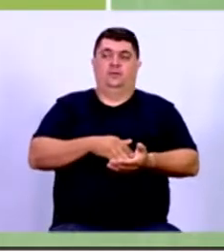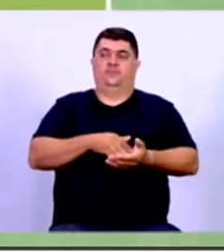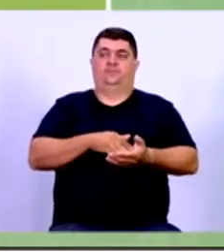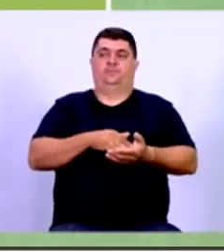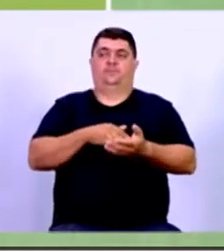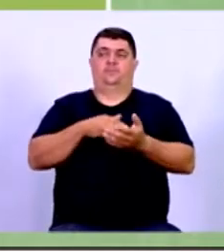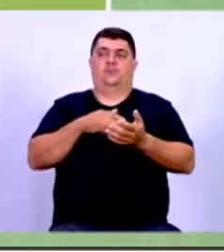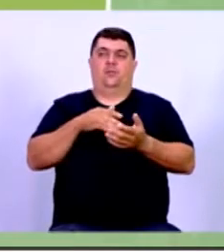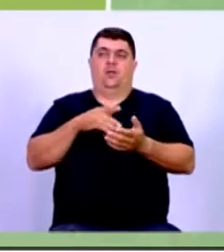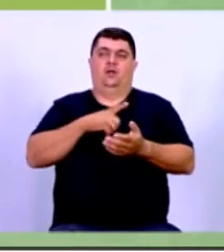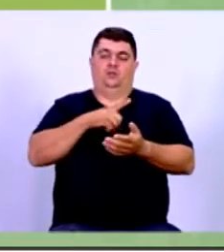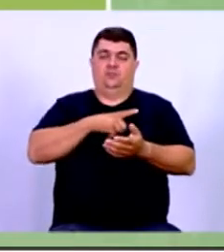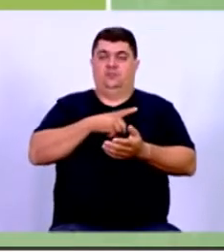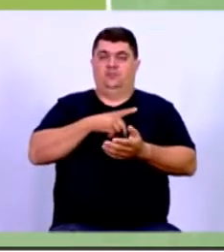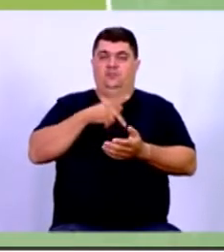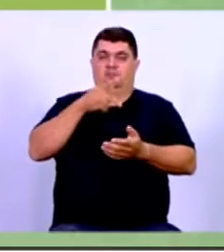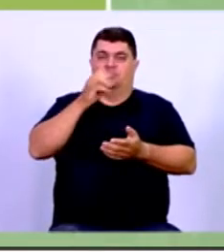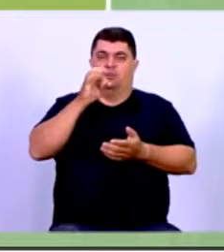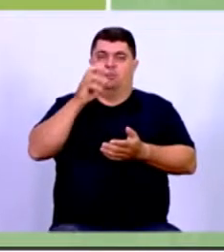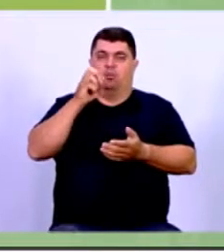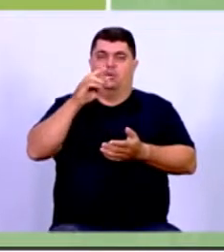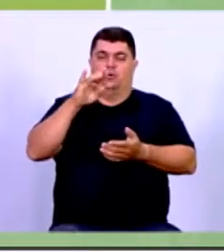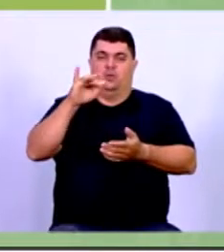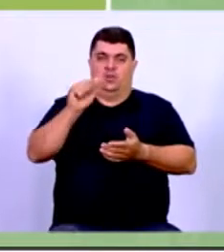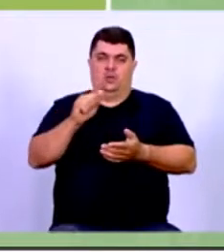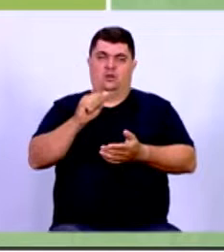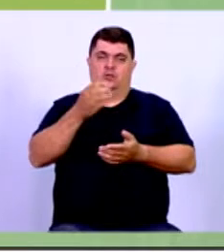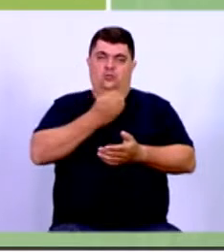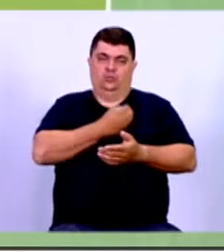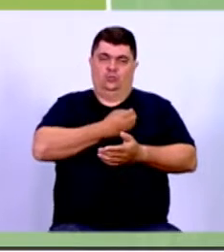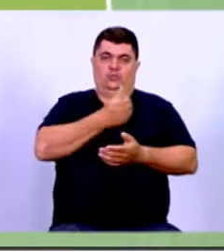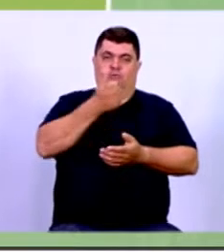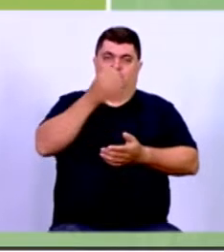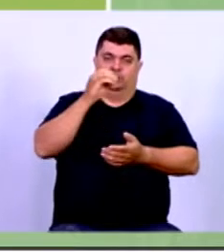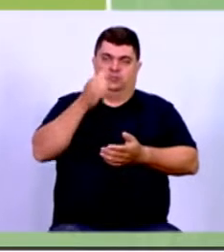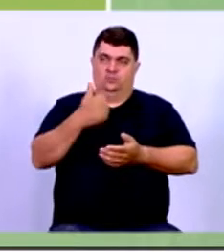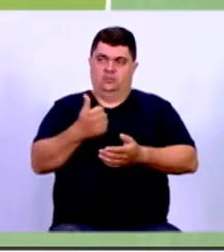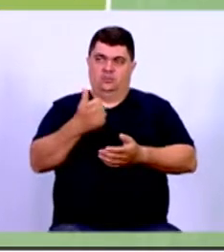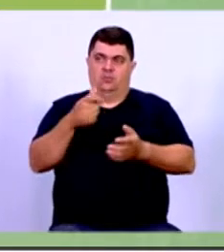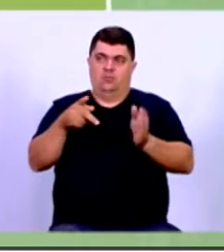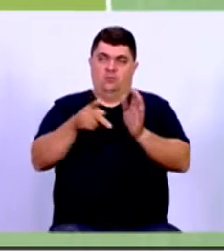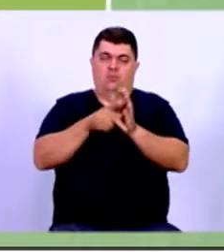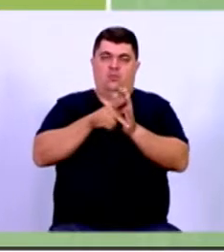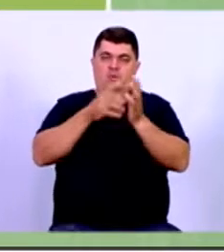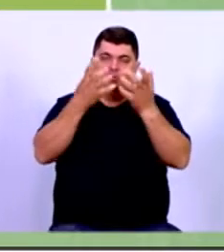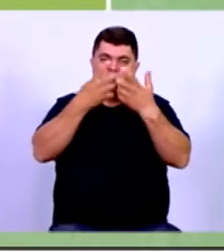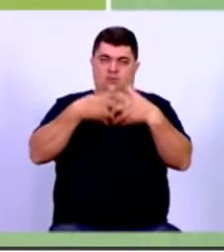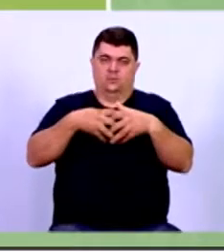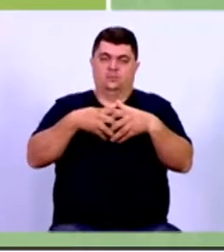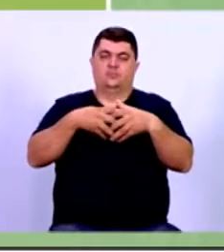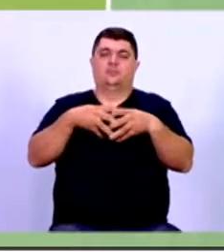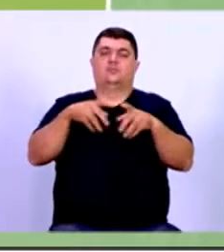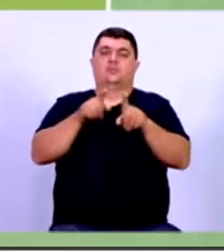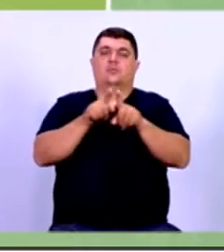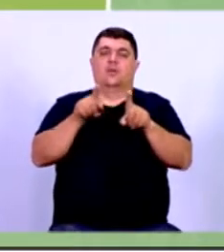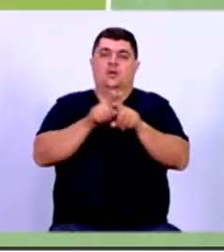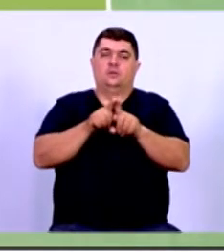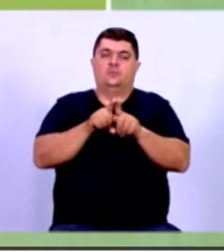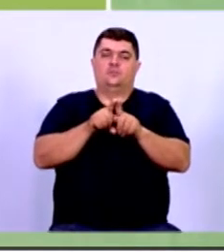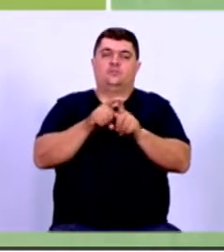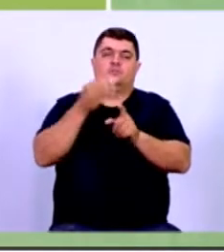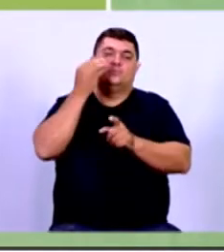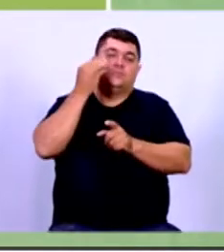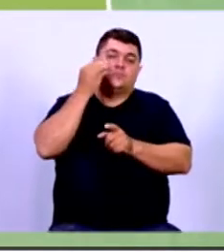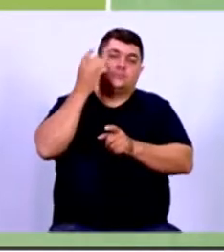importante, a portaria número 101 do campus Porto Velho, Zona Norte, que prevê a realização de